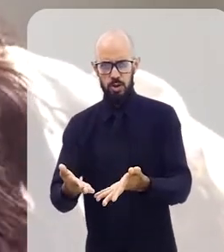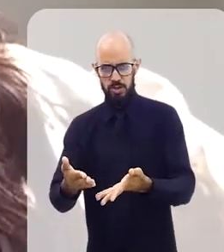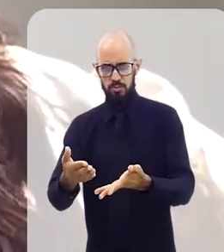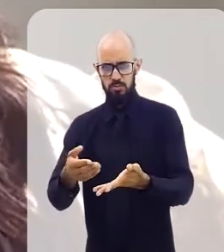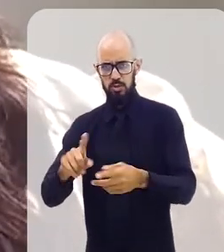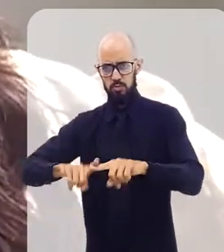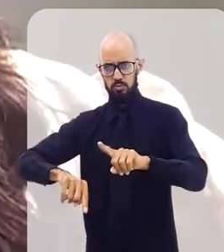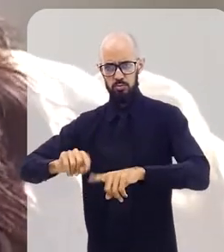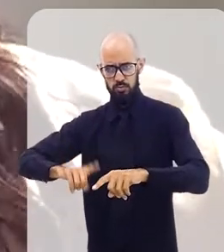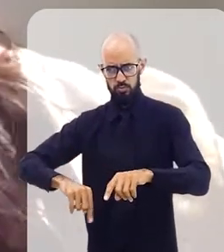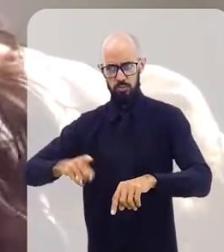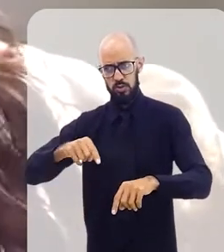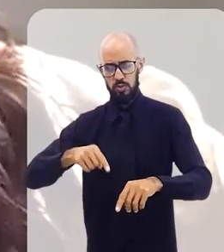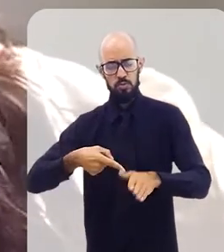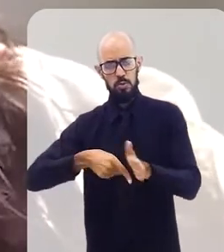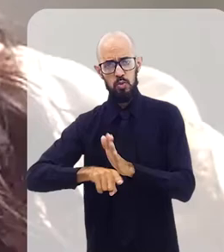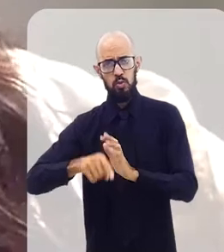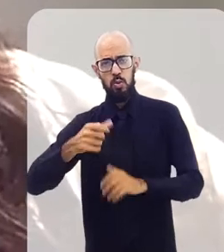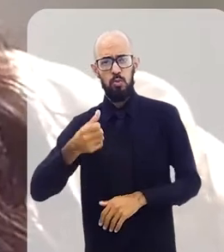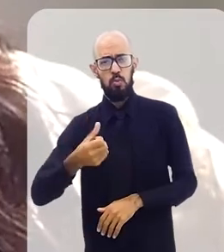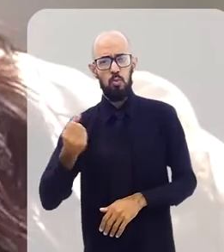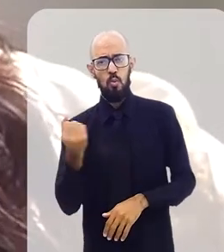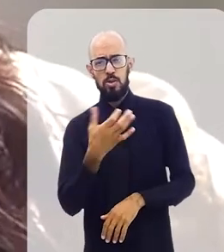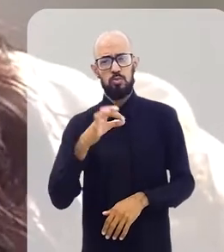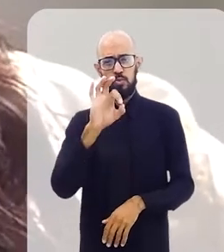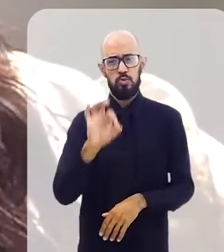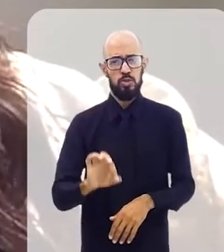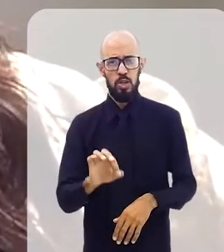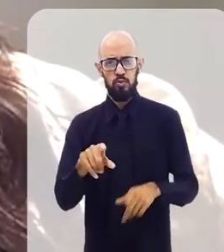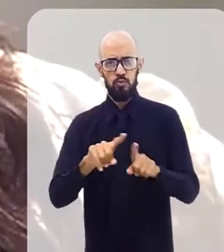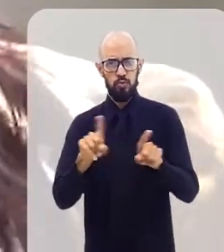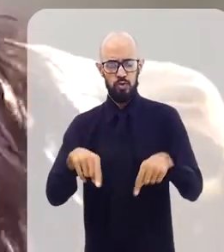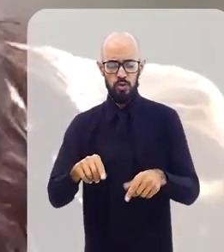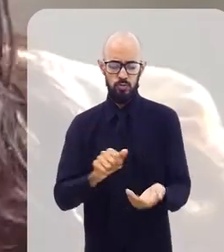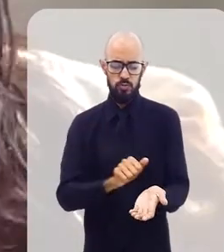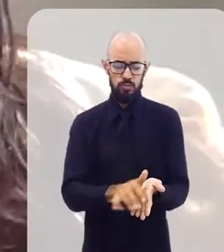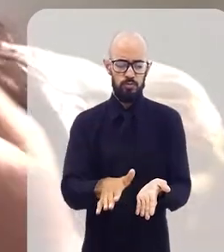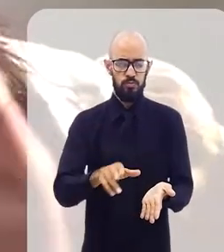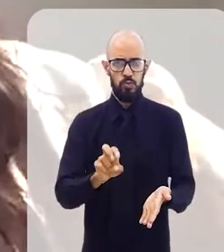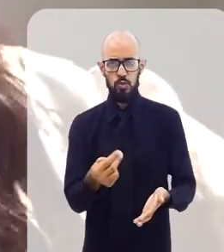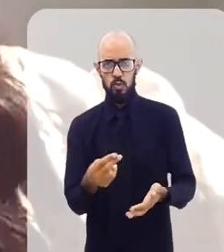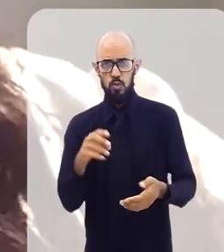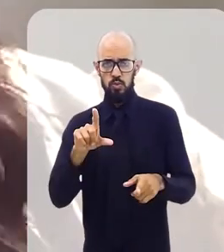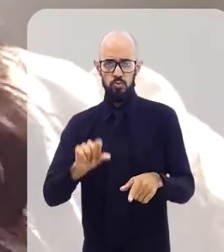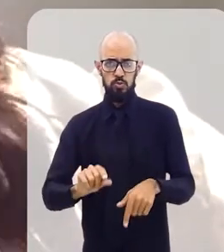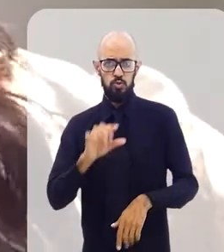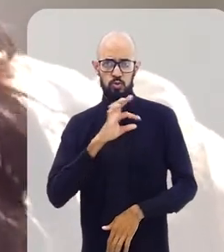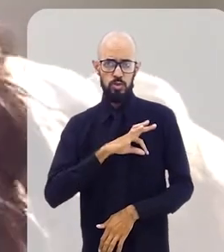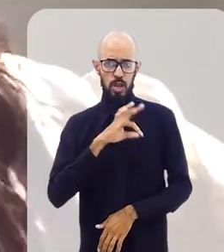perguntou porcentagem ou número de trabalhadores que tiveram ou foram demitidos ou tiveram